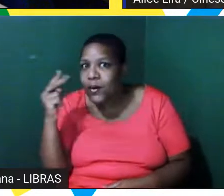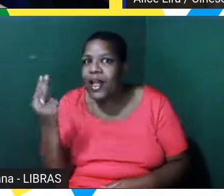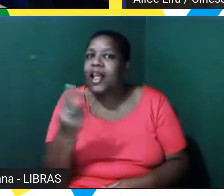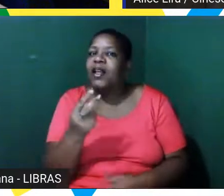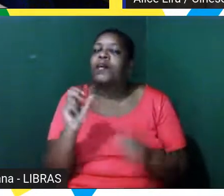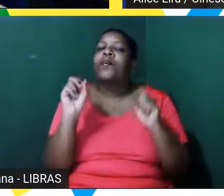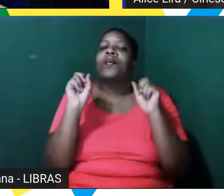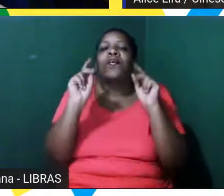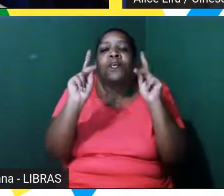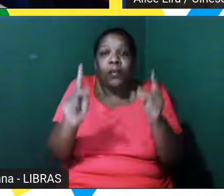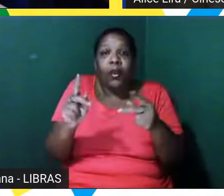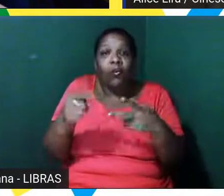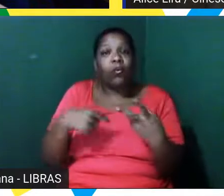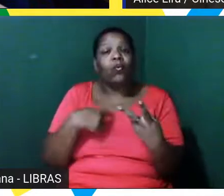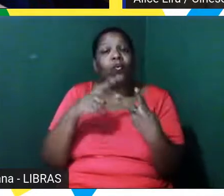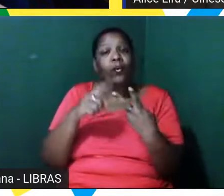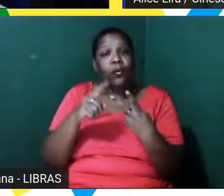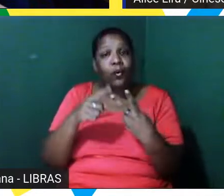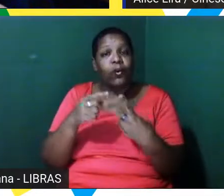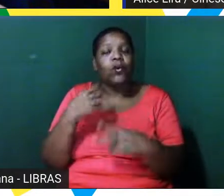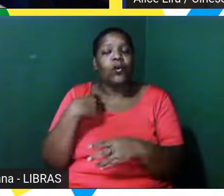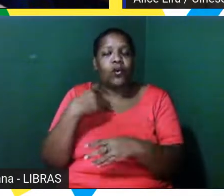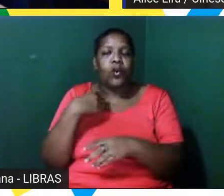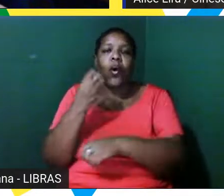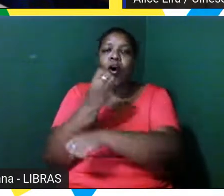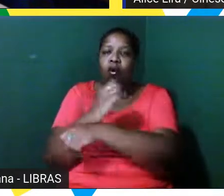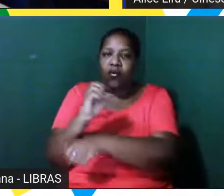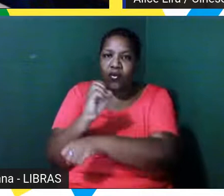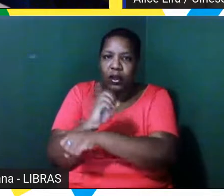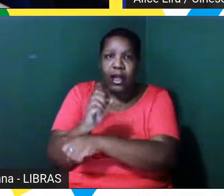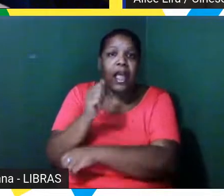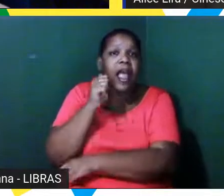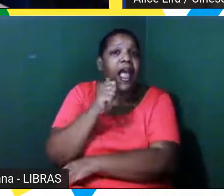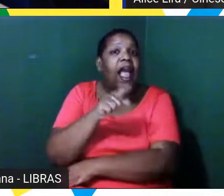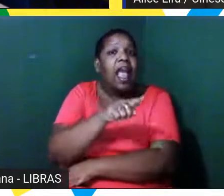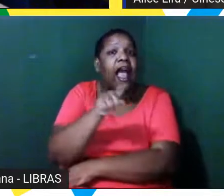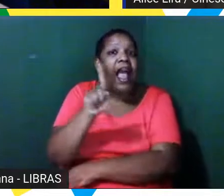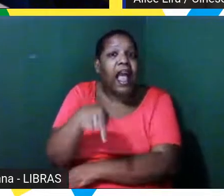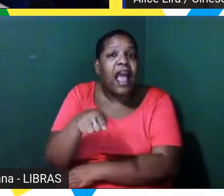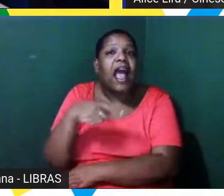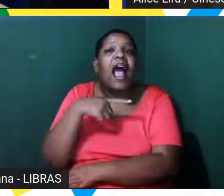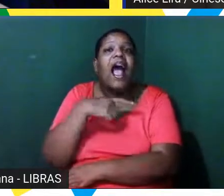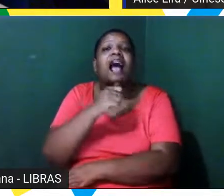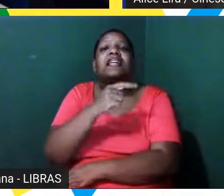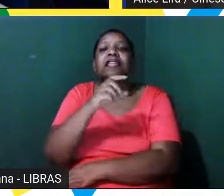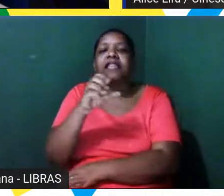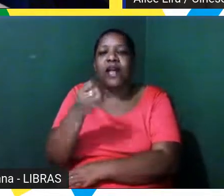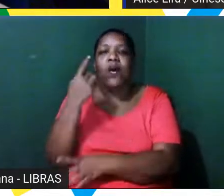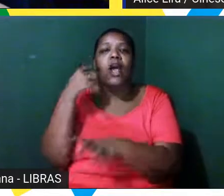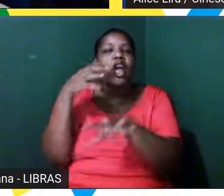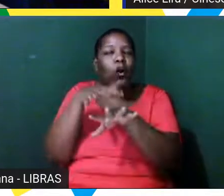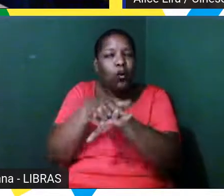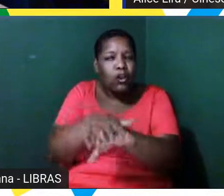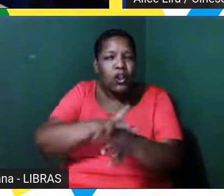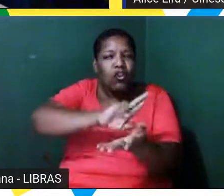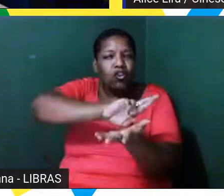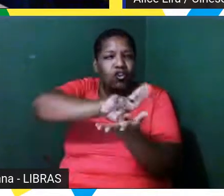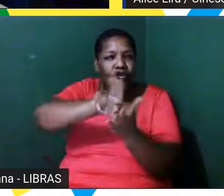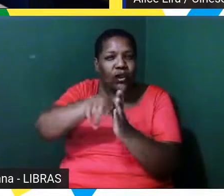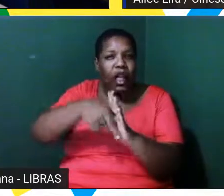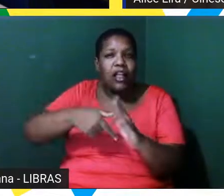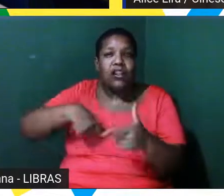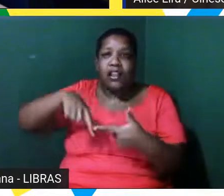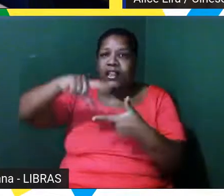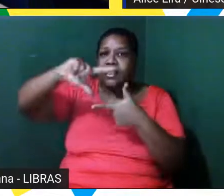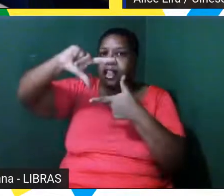esse é o segundo ciclo de oficinas elas em Ação elas em Ação esse ano a inclusão é diversidade nas telas